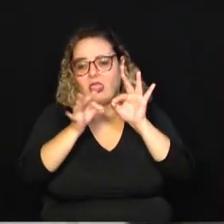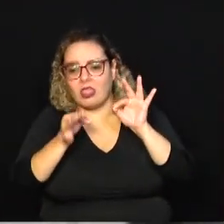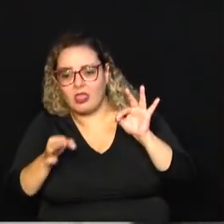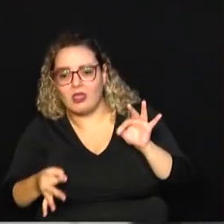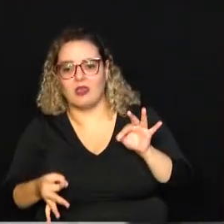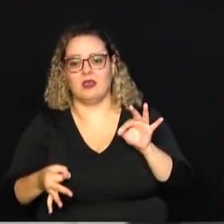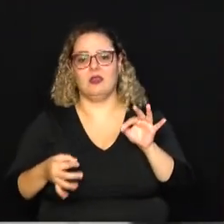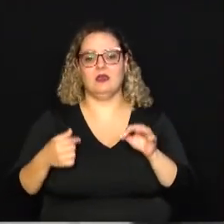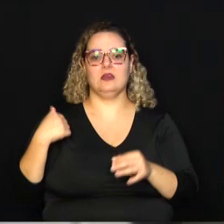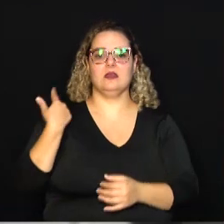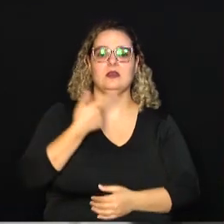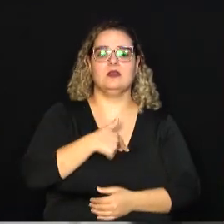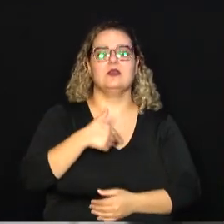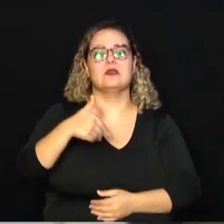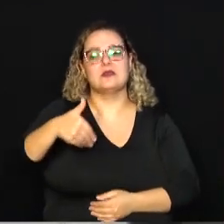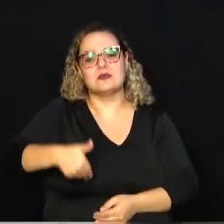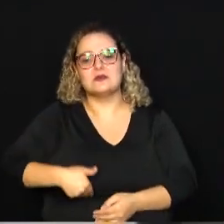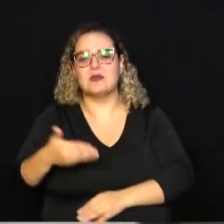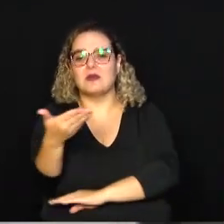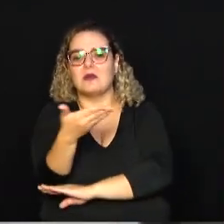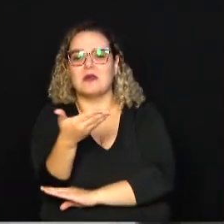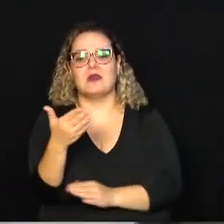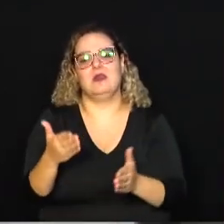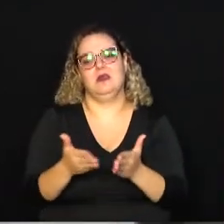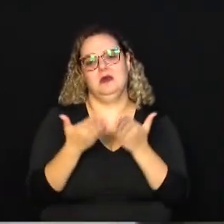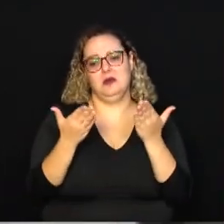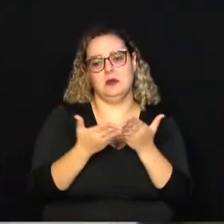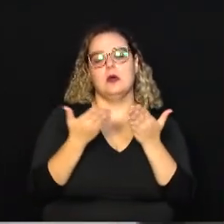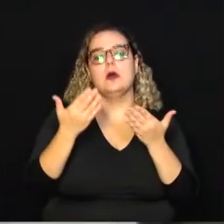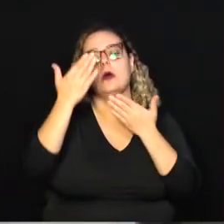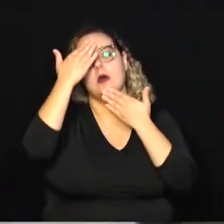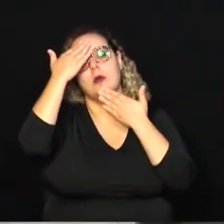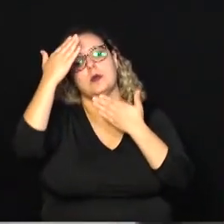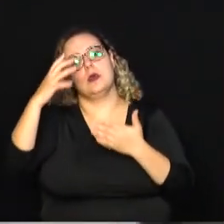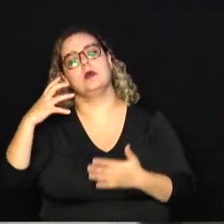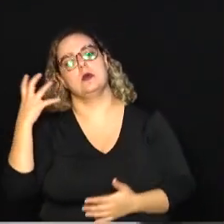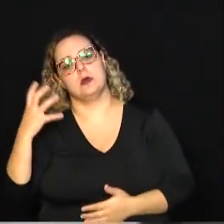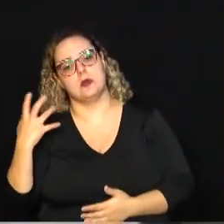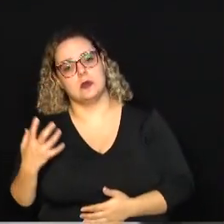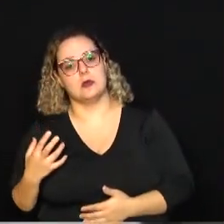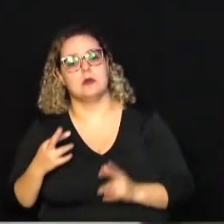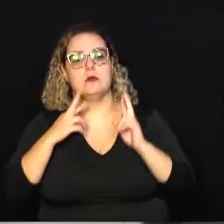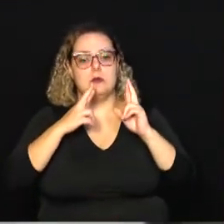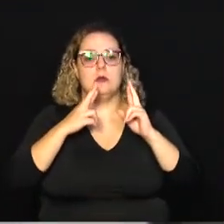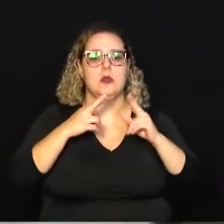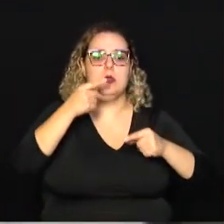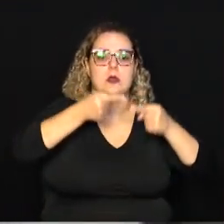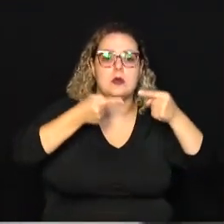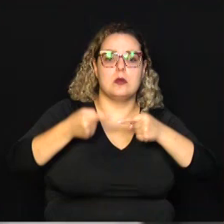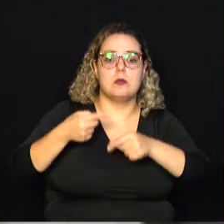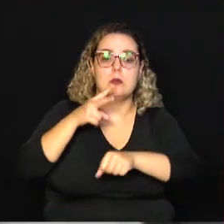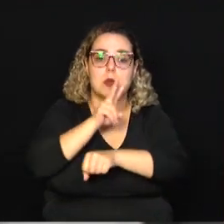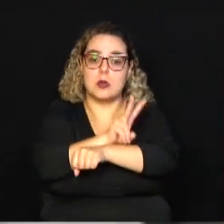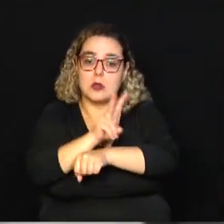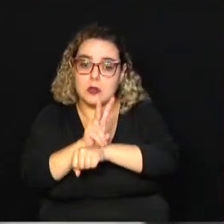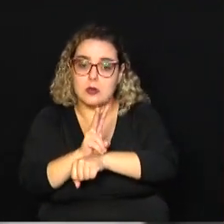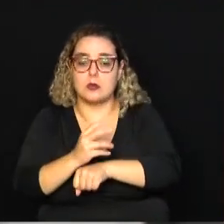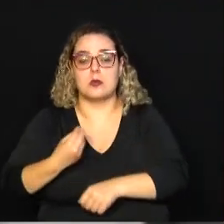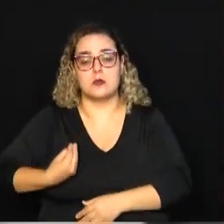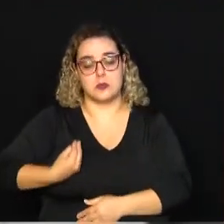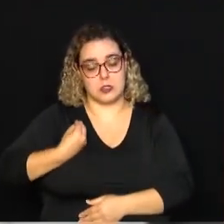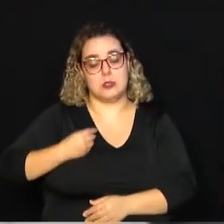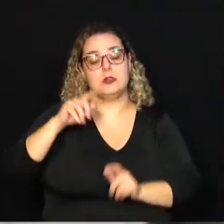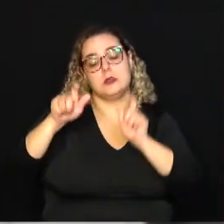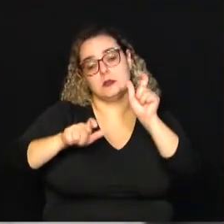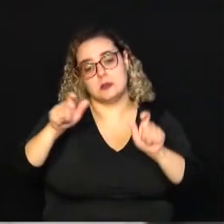que nos levam à miséria e à pobreza. Então, muito obrigado, Guida. Espero que esse debate contribua para proteger a vida das pessoas, que,